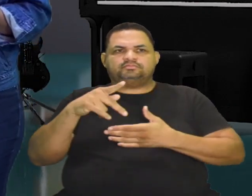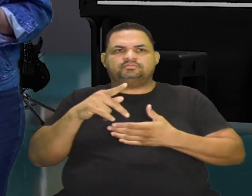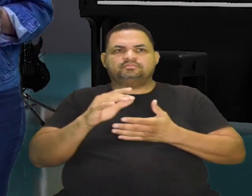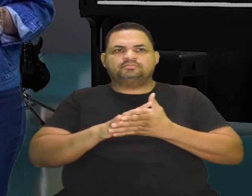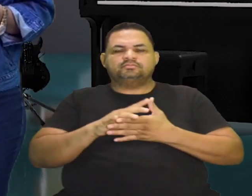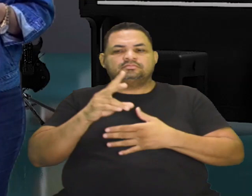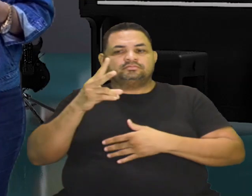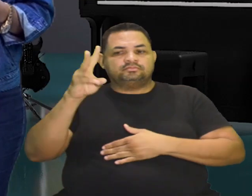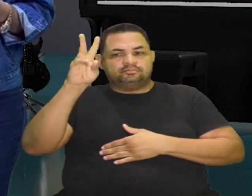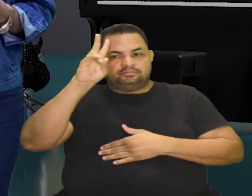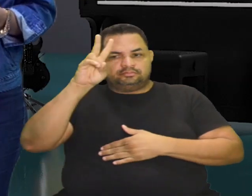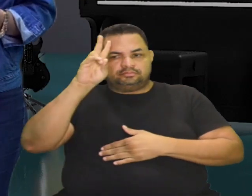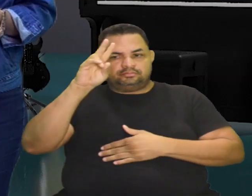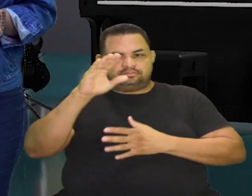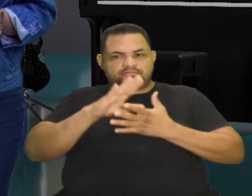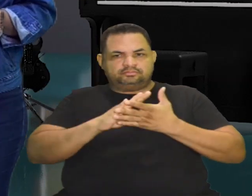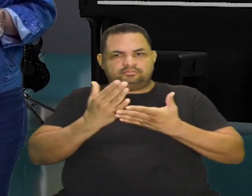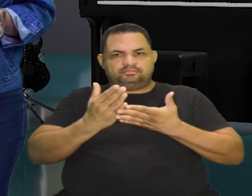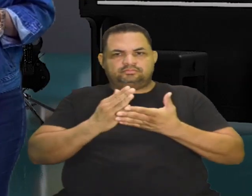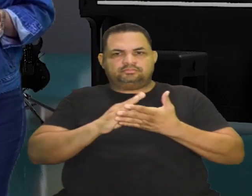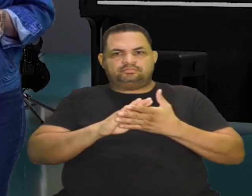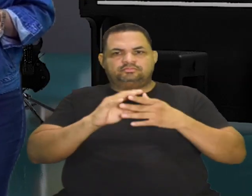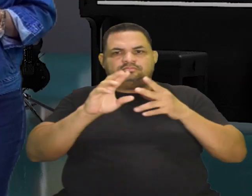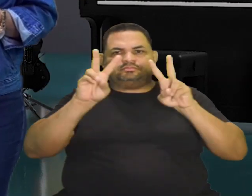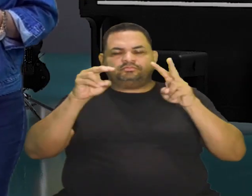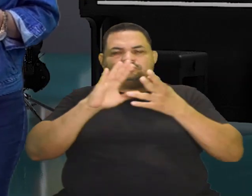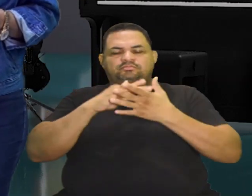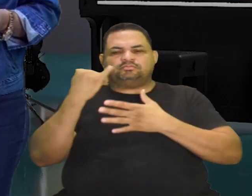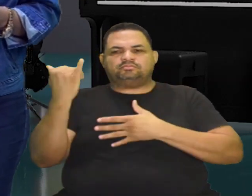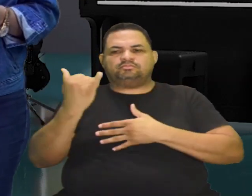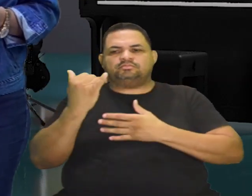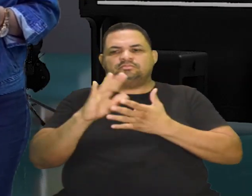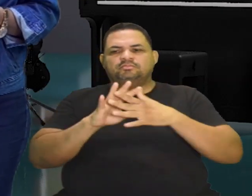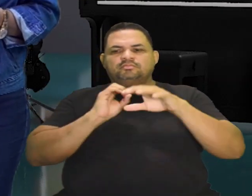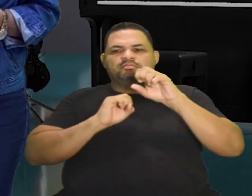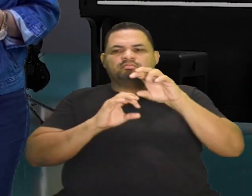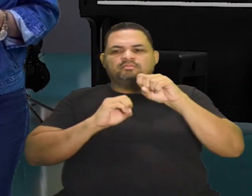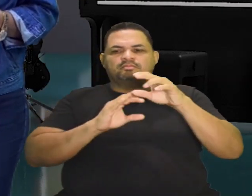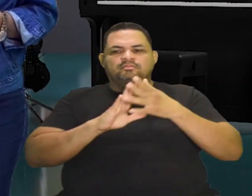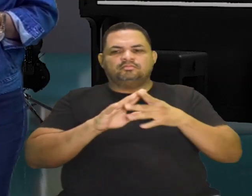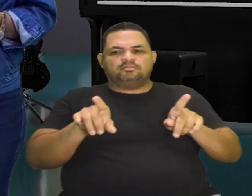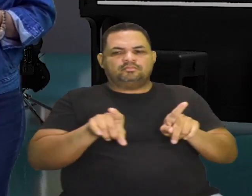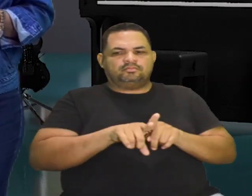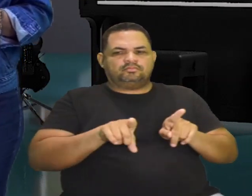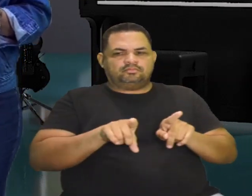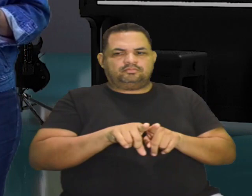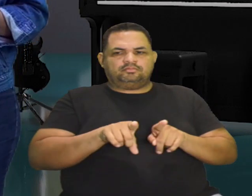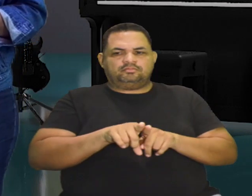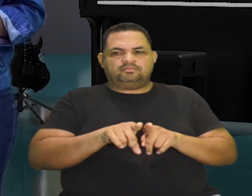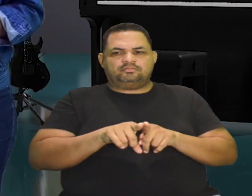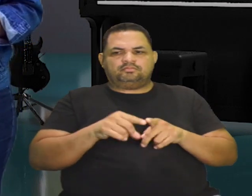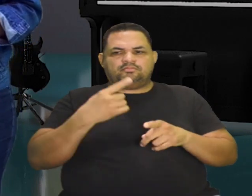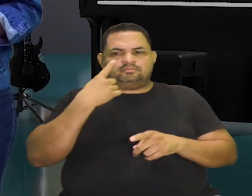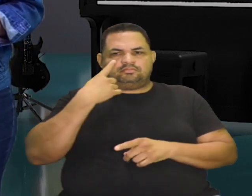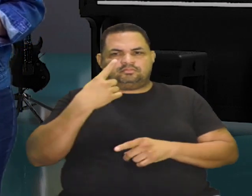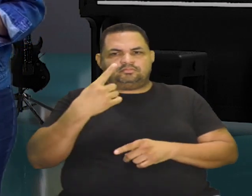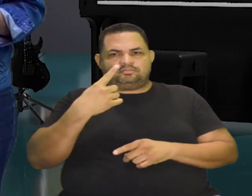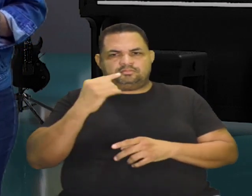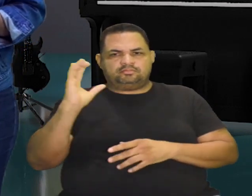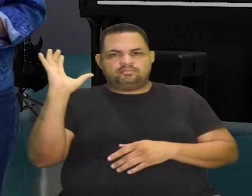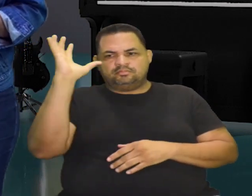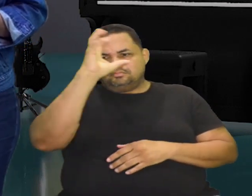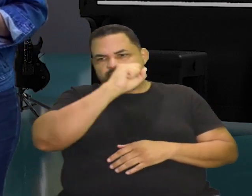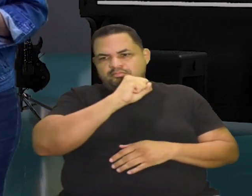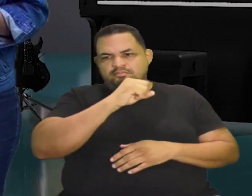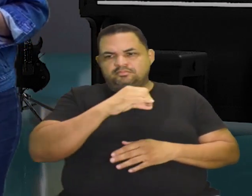rever aí os tópicos mais importantes que nós abordamos, para você também mensurar o que aprendeu. Se